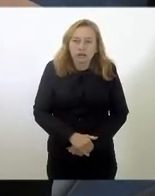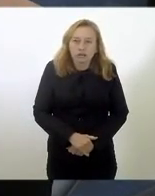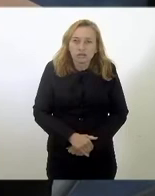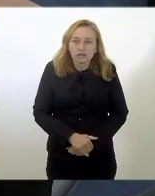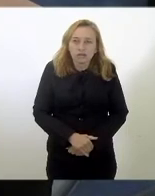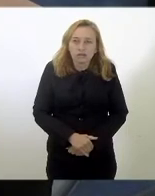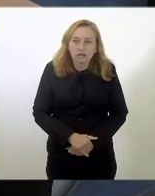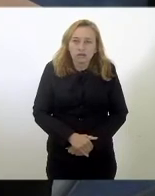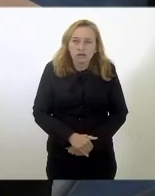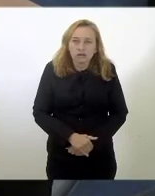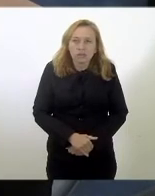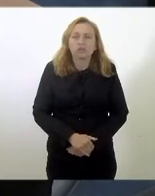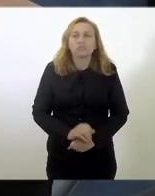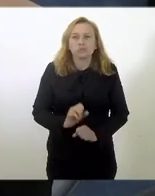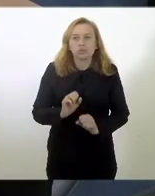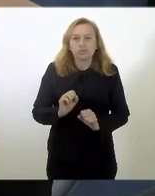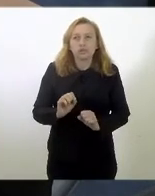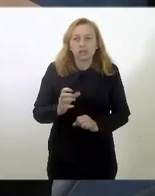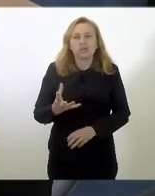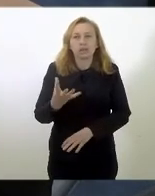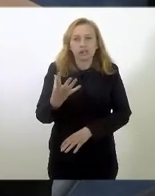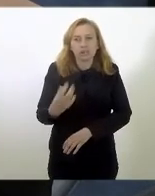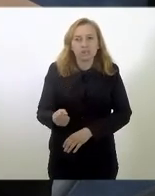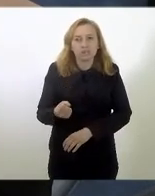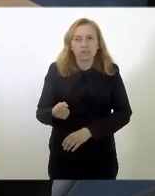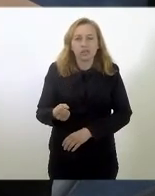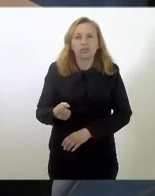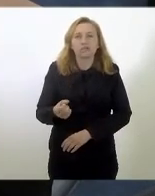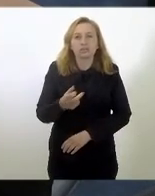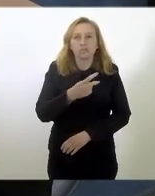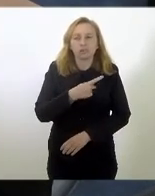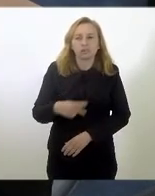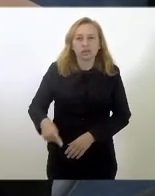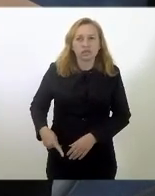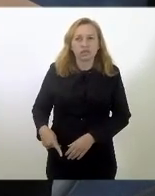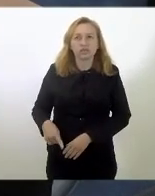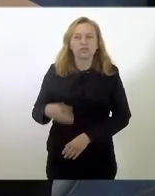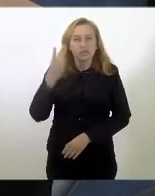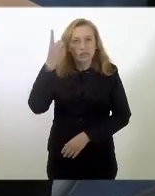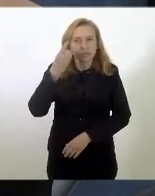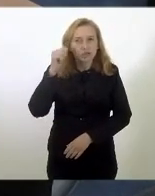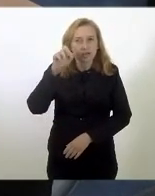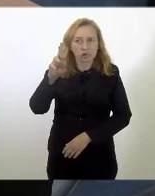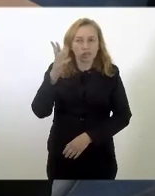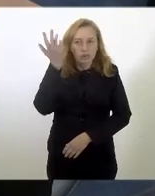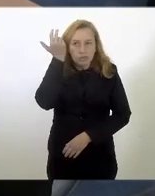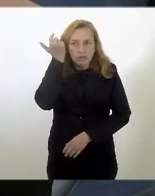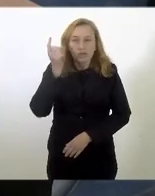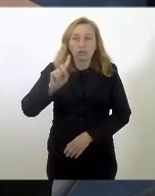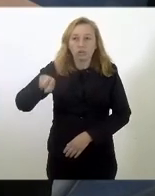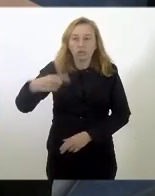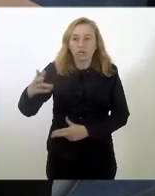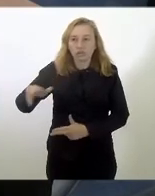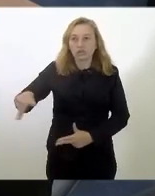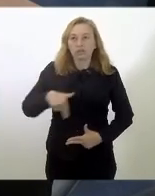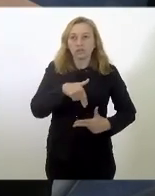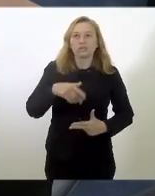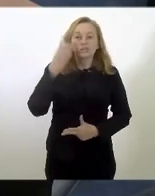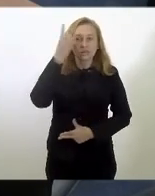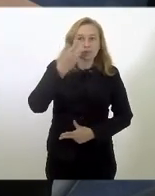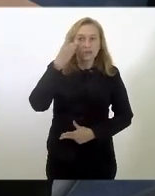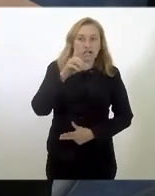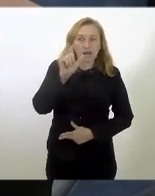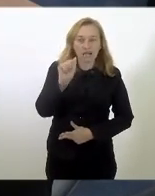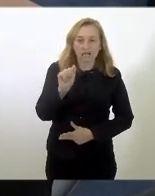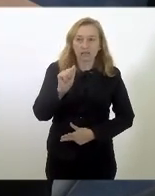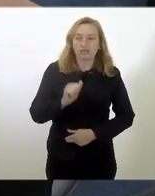Tá, considerada aqui acatada pela presidência, deputado Eliomar. Próximo orador inscrito é a nobre deputada Alana